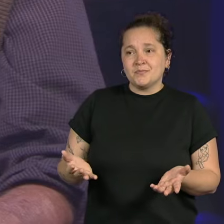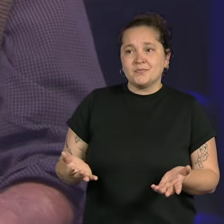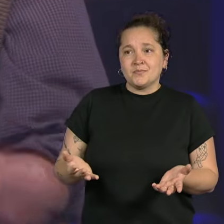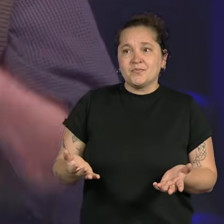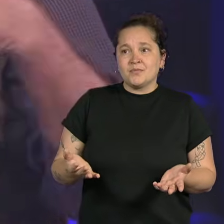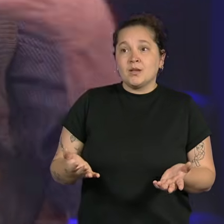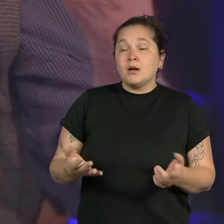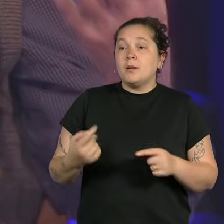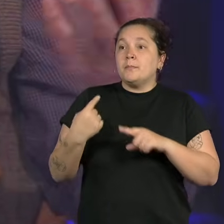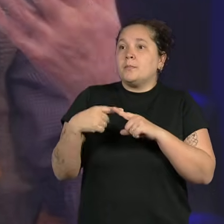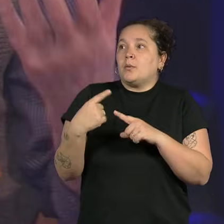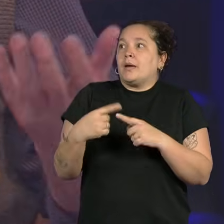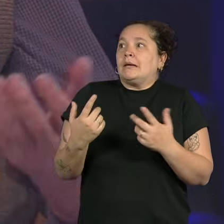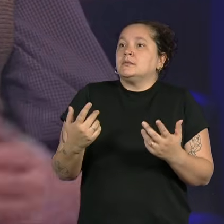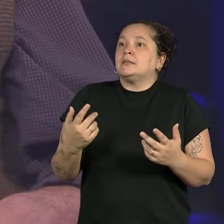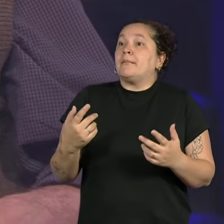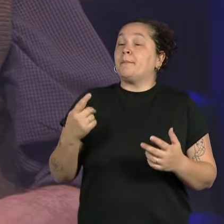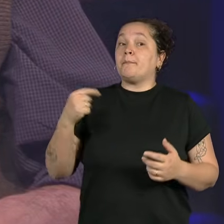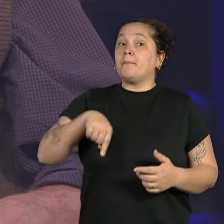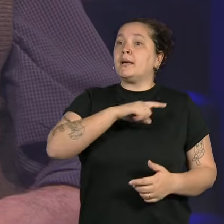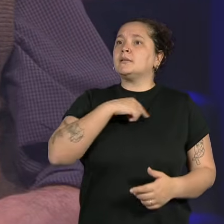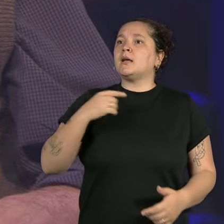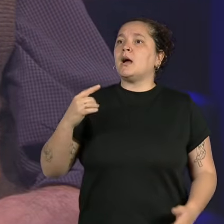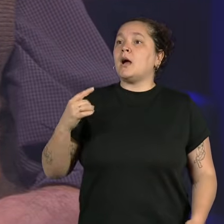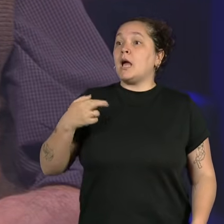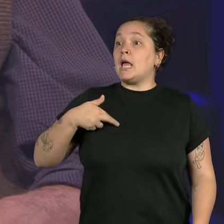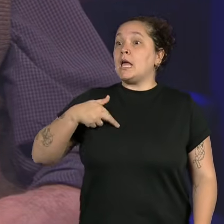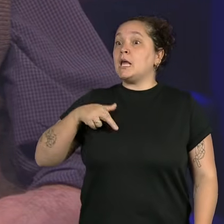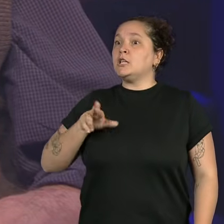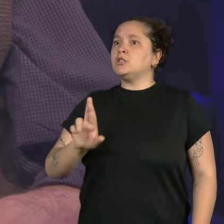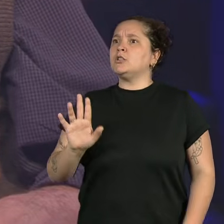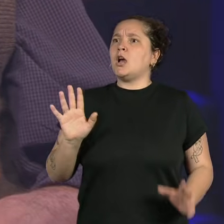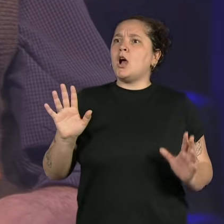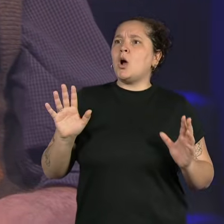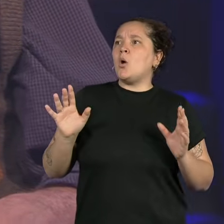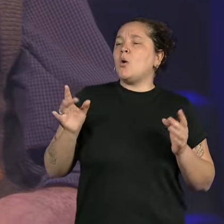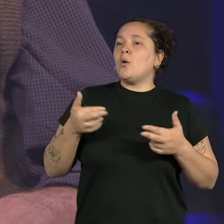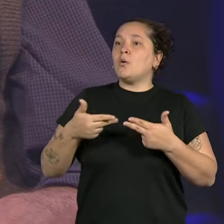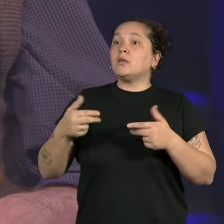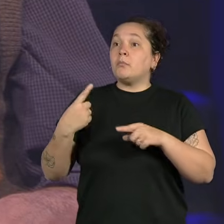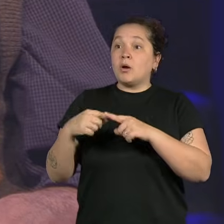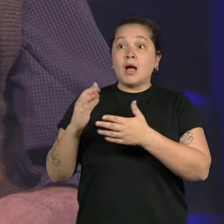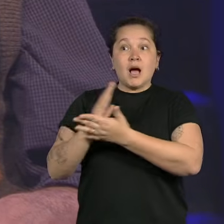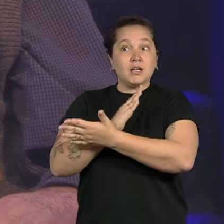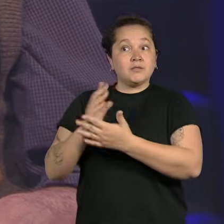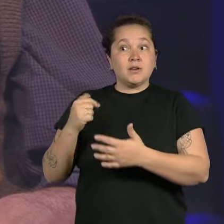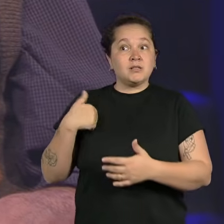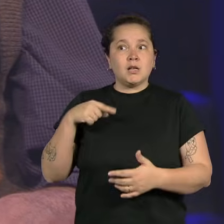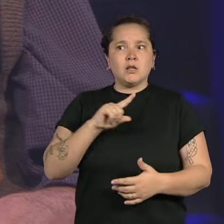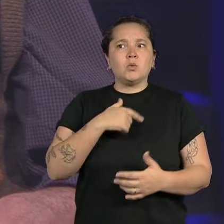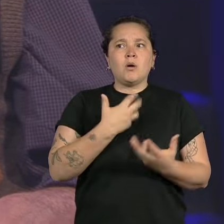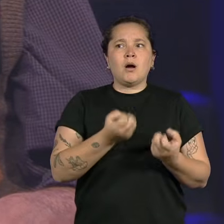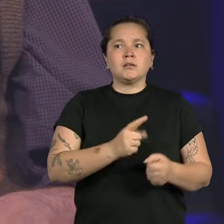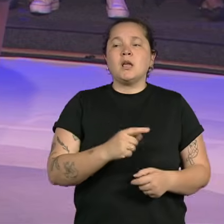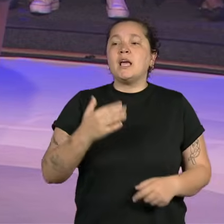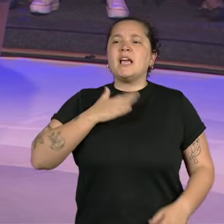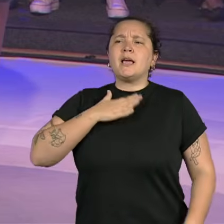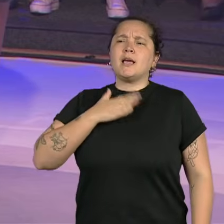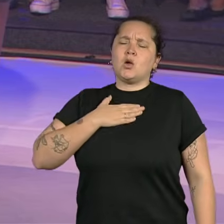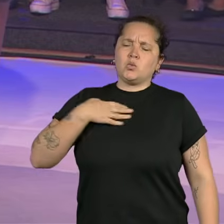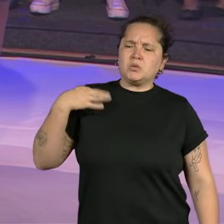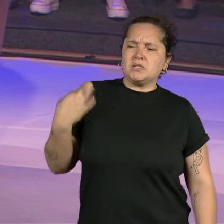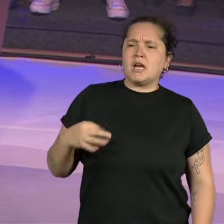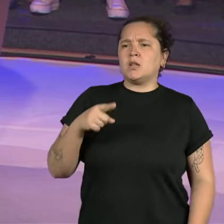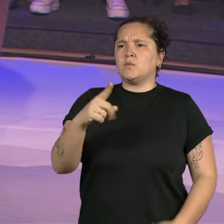o grande terrível que é a religião é quando não suporta a outra, né? Quando Você acha que você está certo e o você outro acha que está está errado, certo, né? o